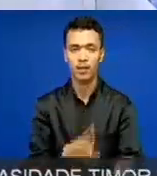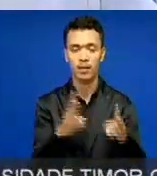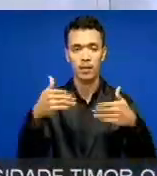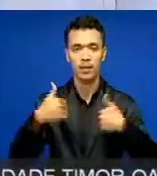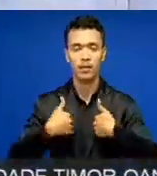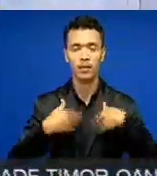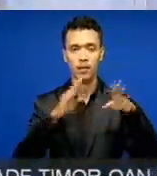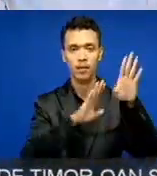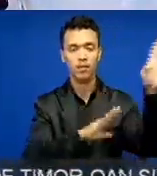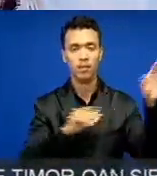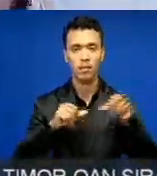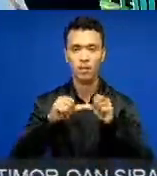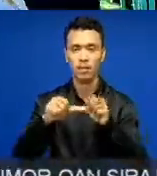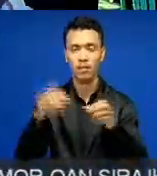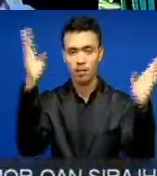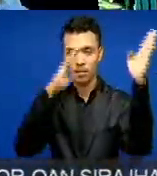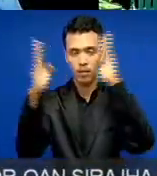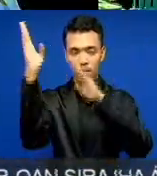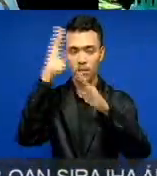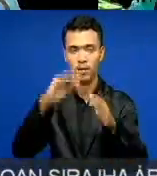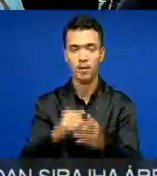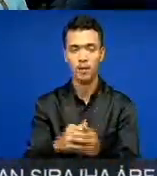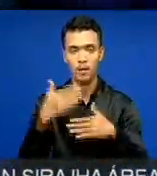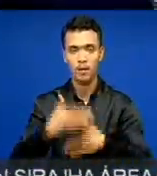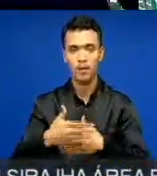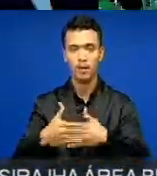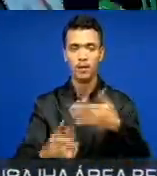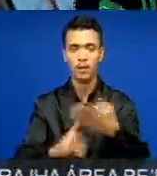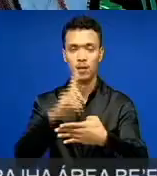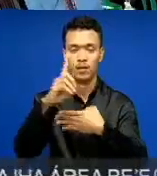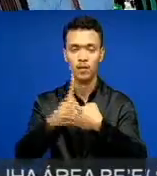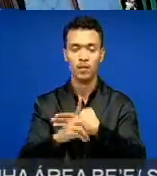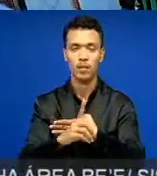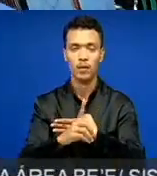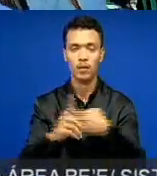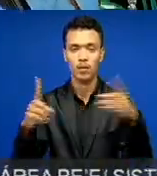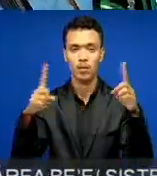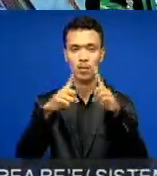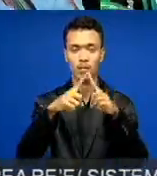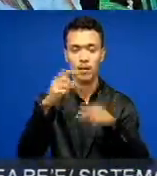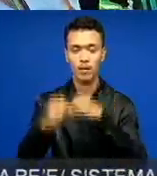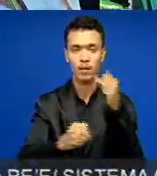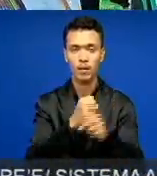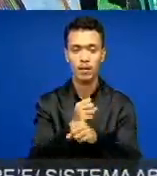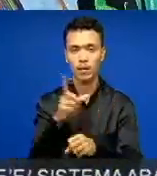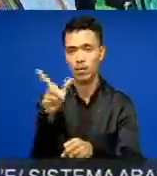rural continua sem problema. O processo de desenvolvimento da Tinan Ronaldo em